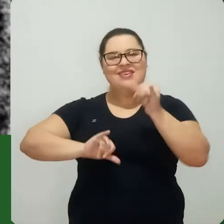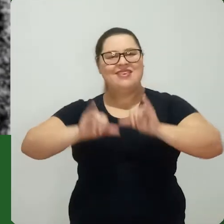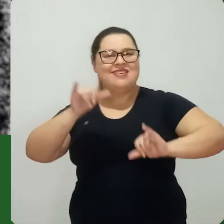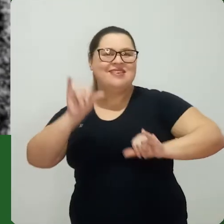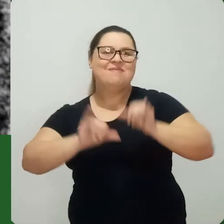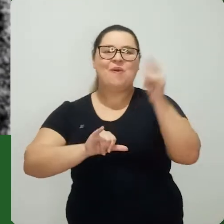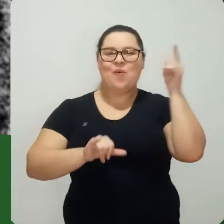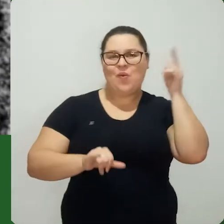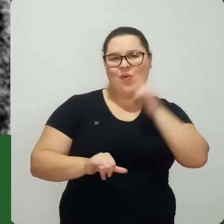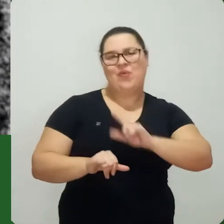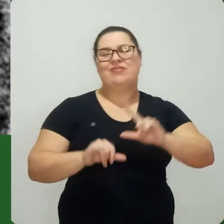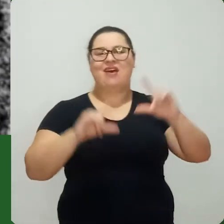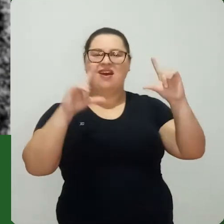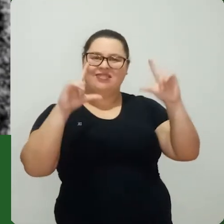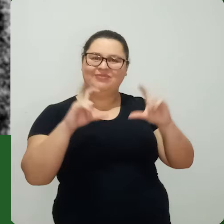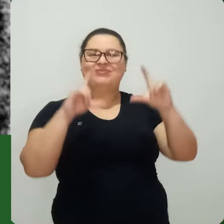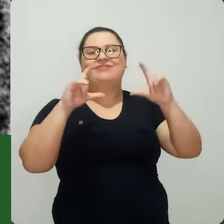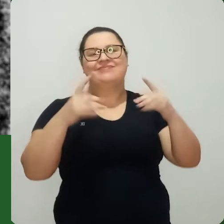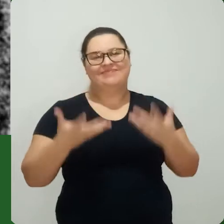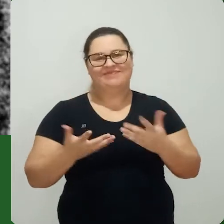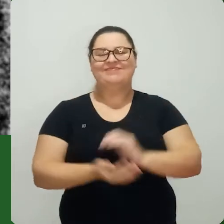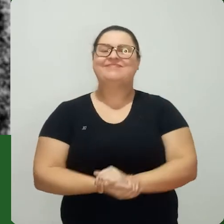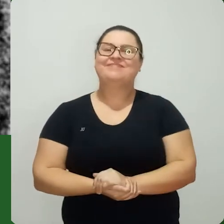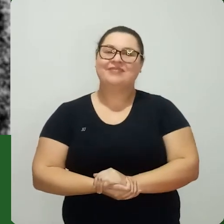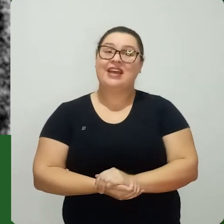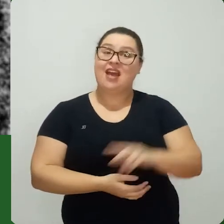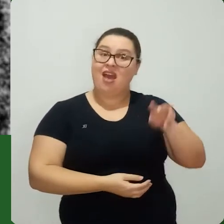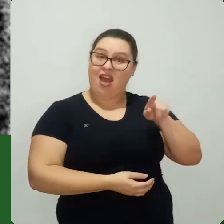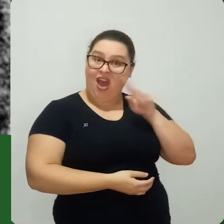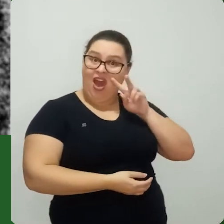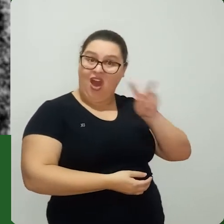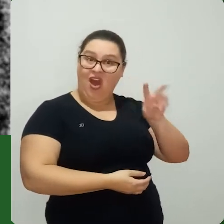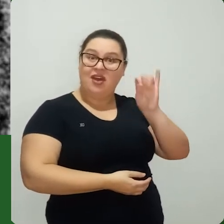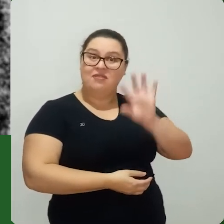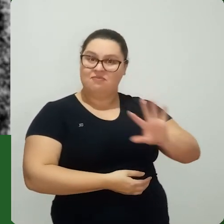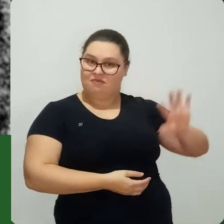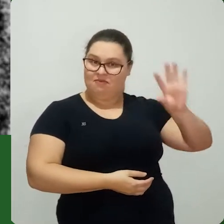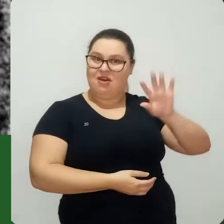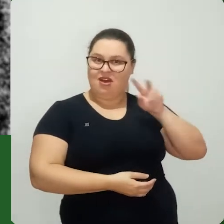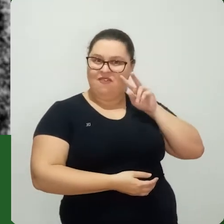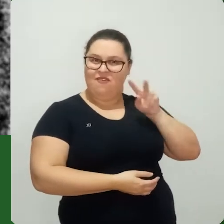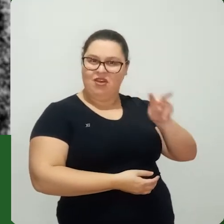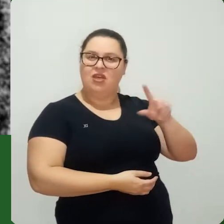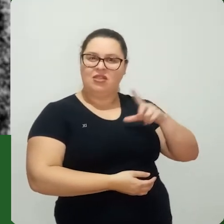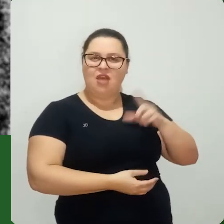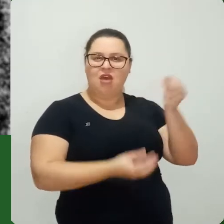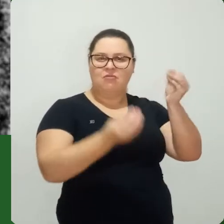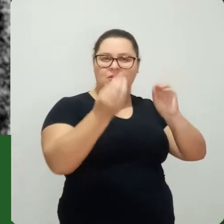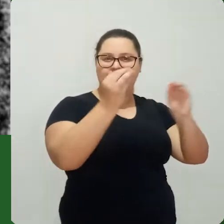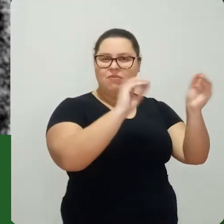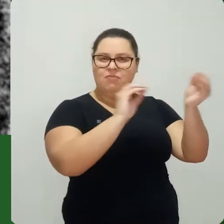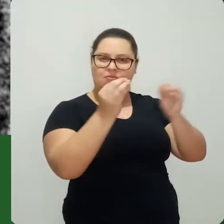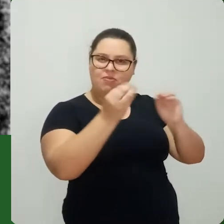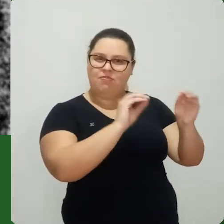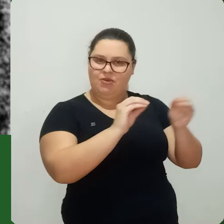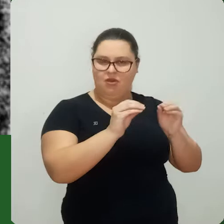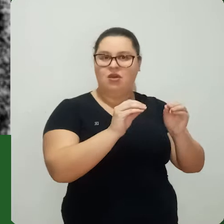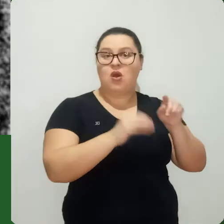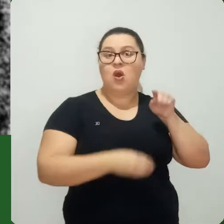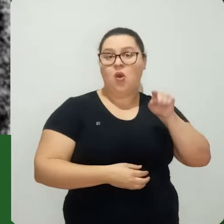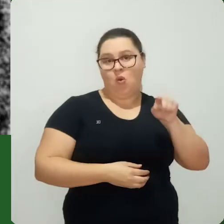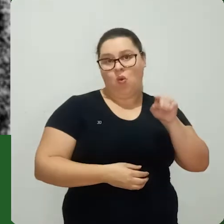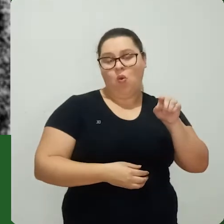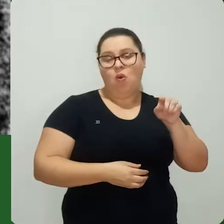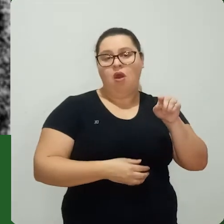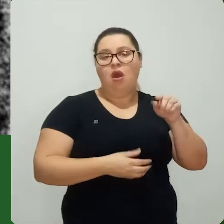é uma imagem que foi retocada. Então, a placa de estanho ela acabou não ficando preservada até os dias de hoje. Precisou passar por esse processo para que a